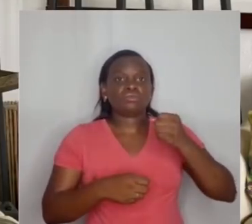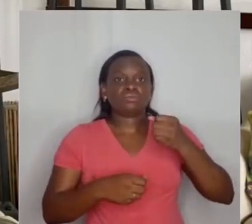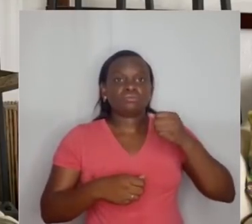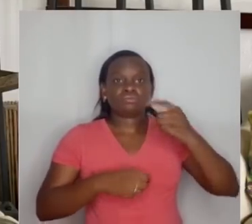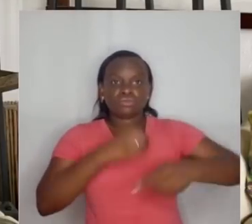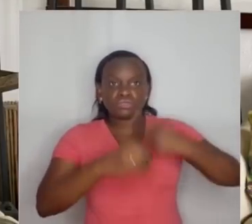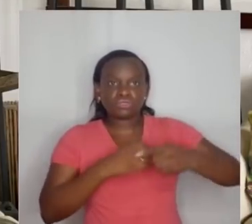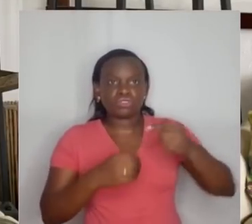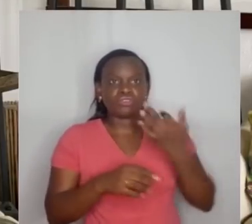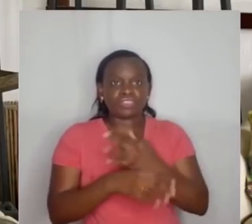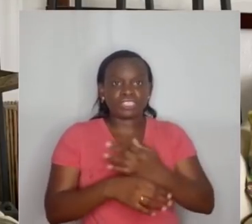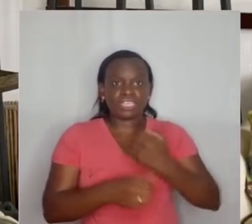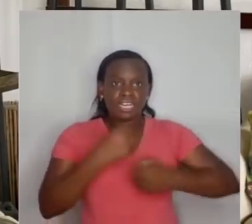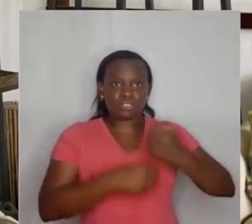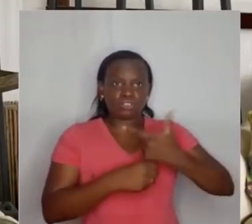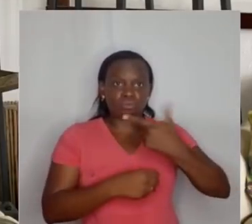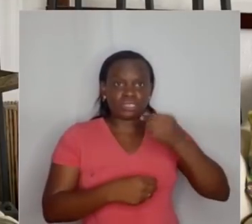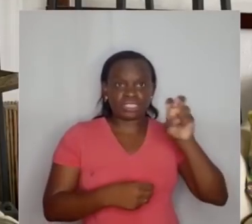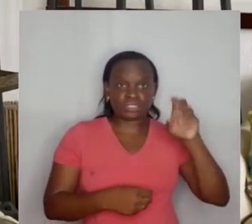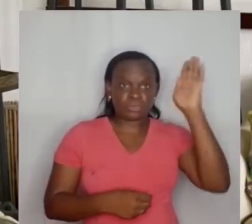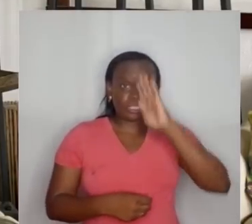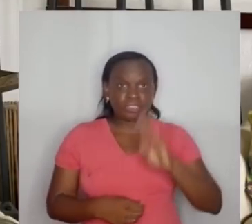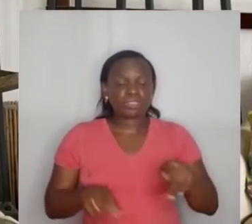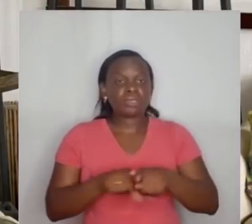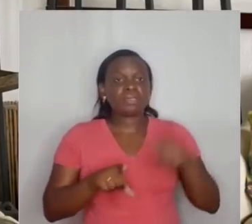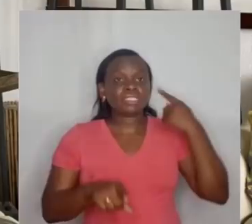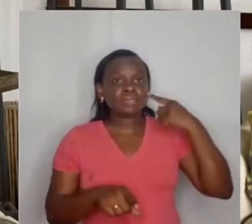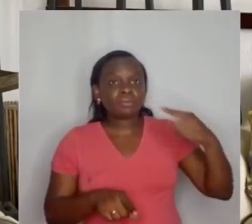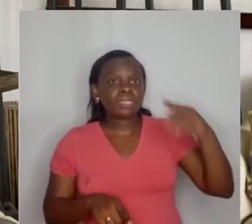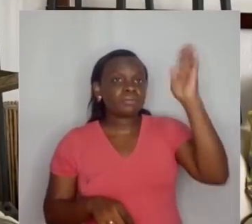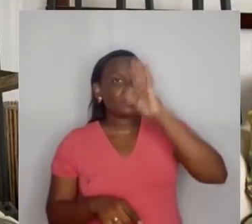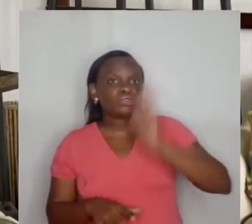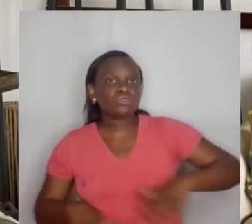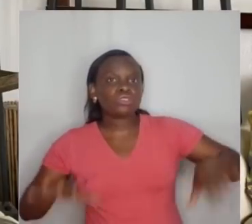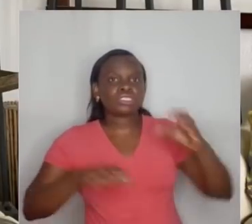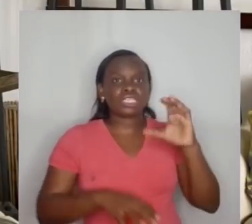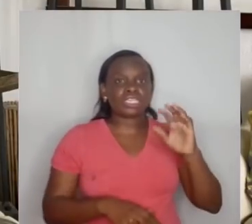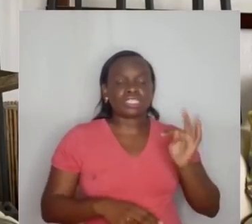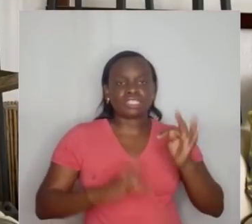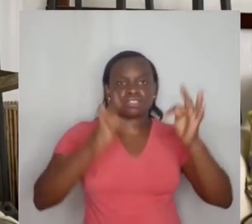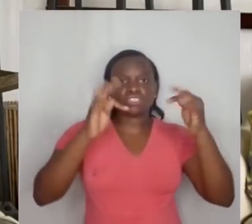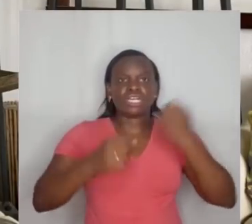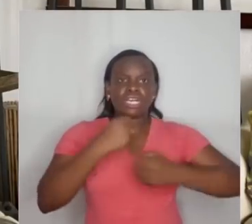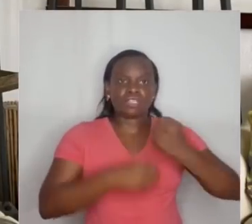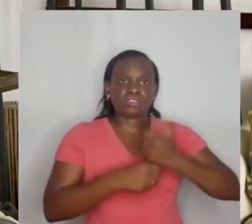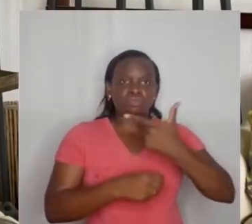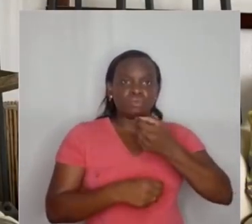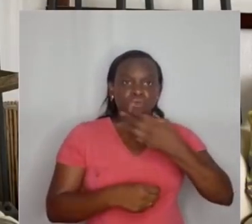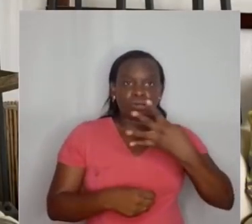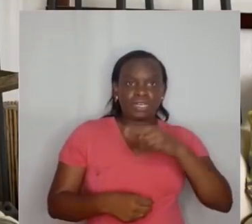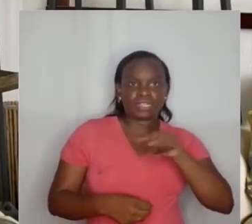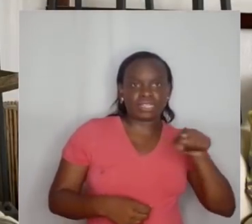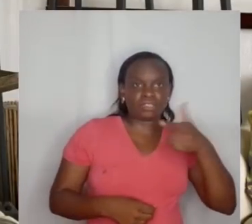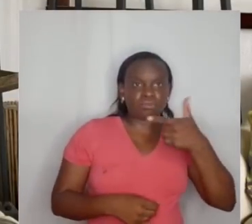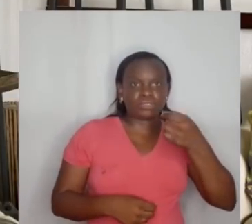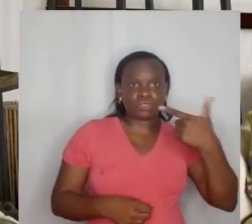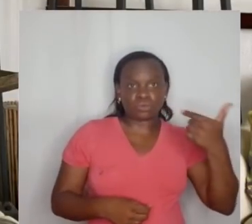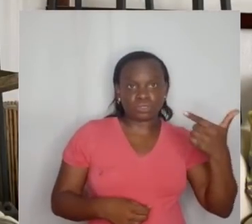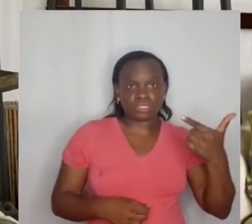em 2005, no Brasil, e a Semana Nacional de Ciência e Tecnologia, de 2004 até